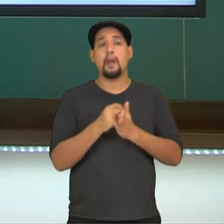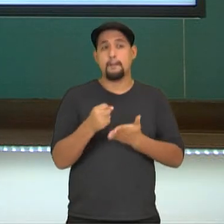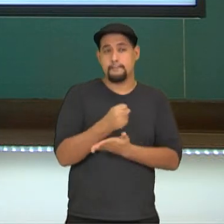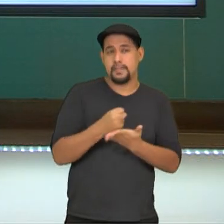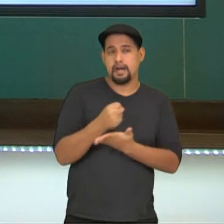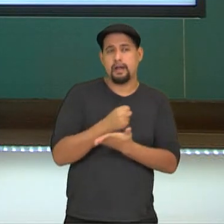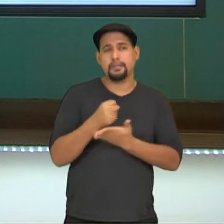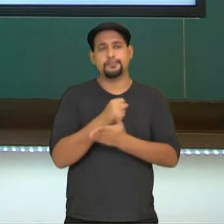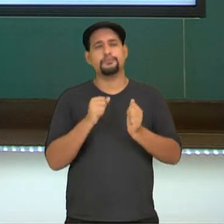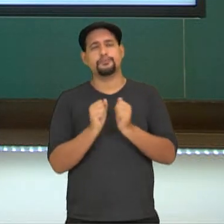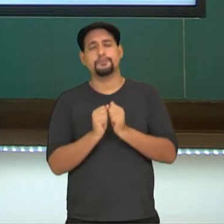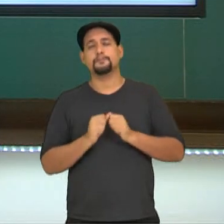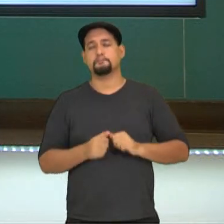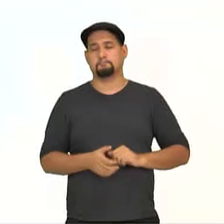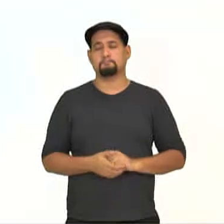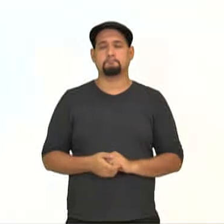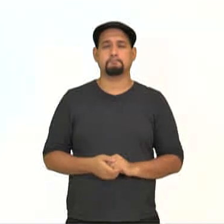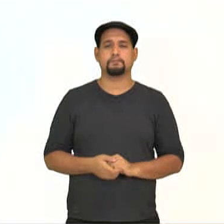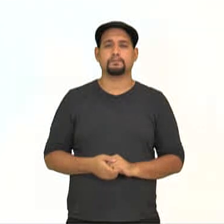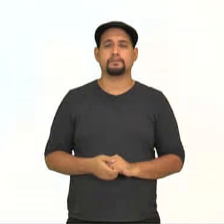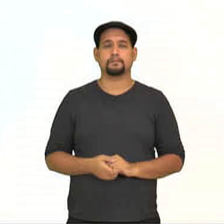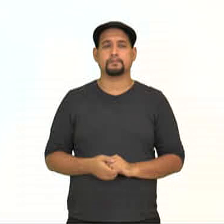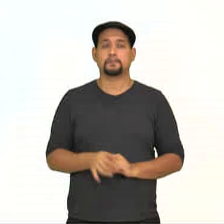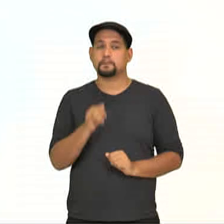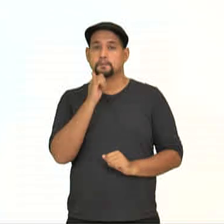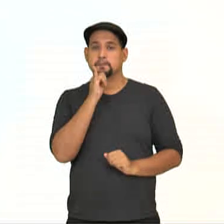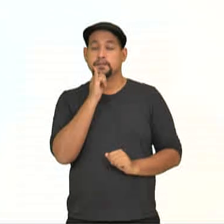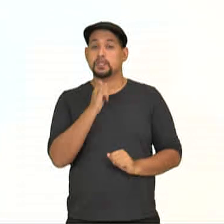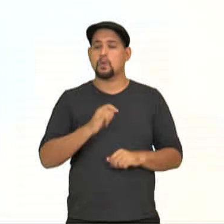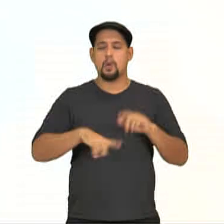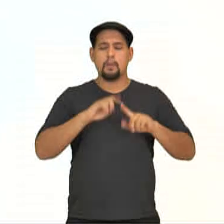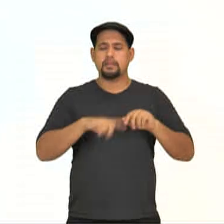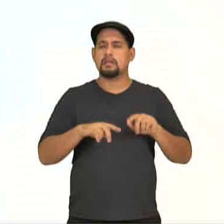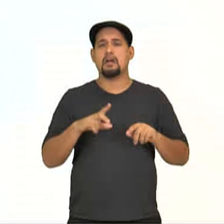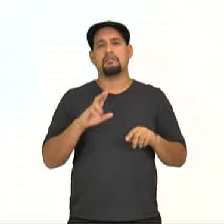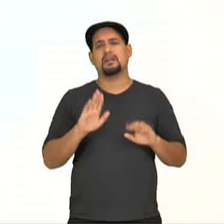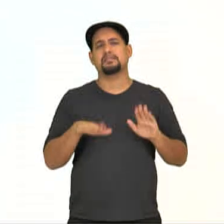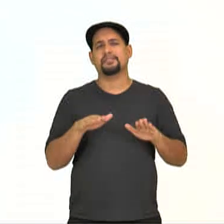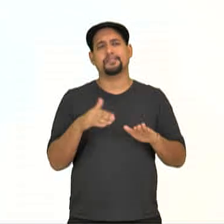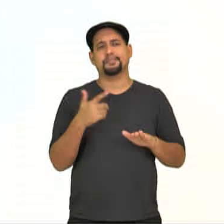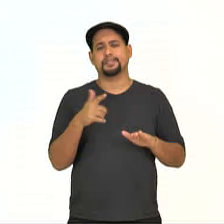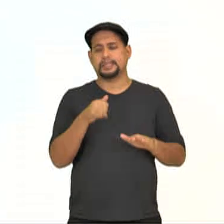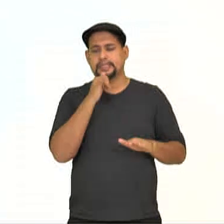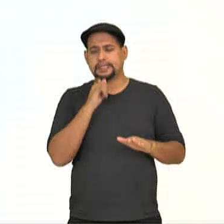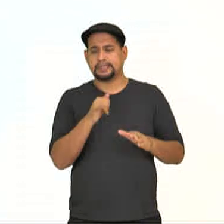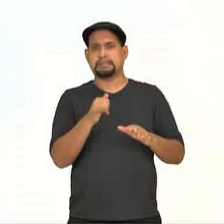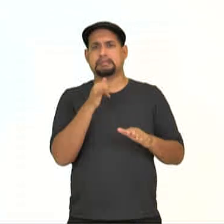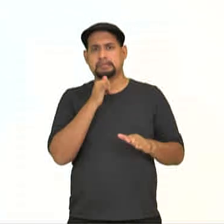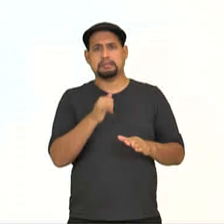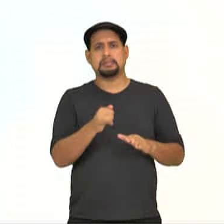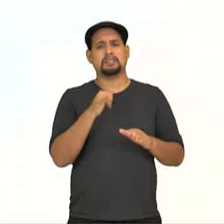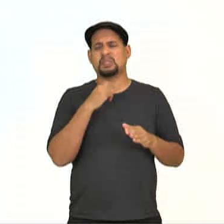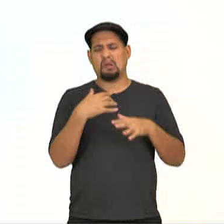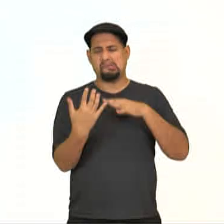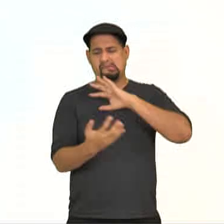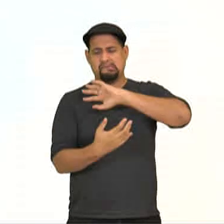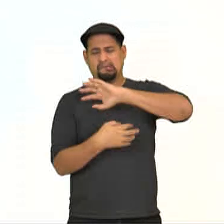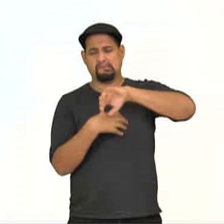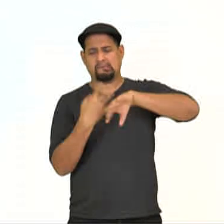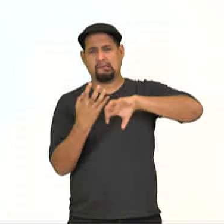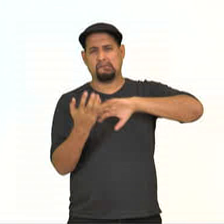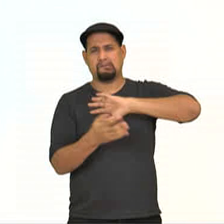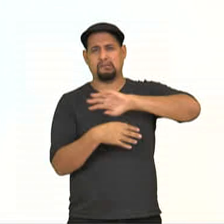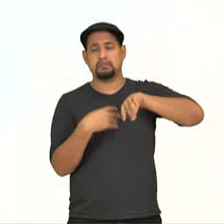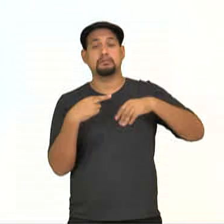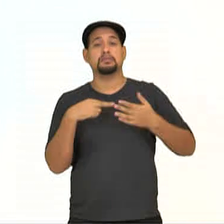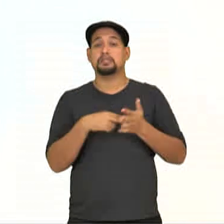da computação. Né? Então, quando o material normalmente não conduz, os seus dipolos elétricos estão todos bagunçados. Esse caso é o